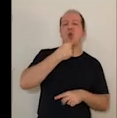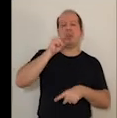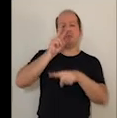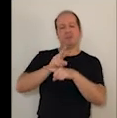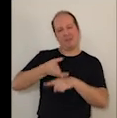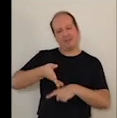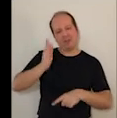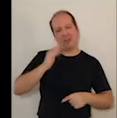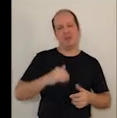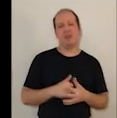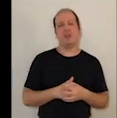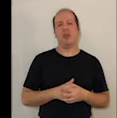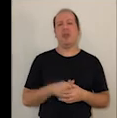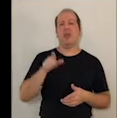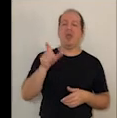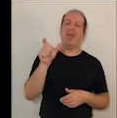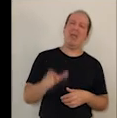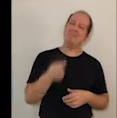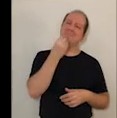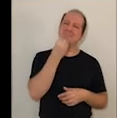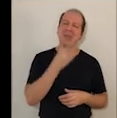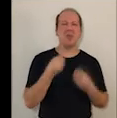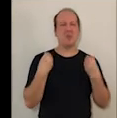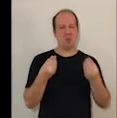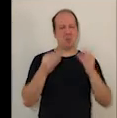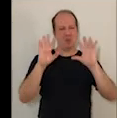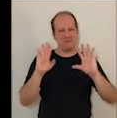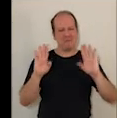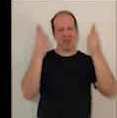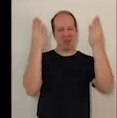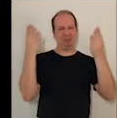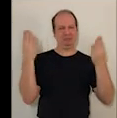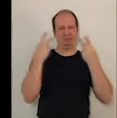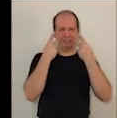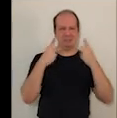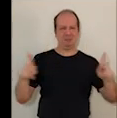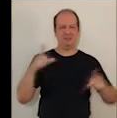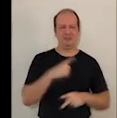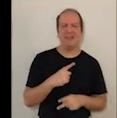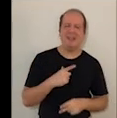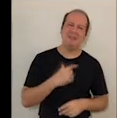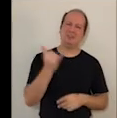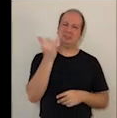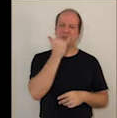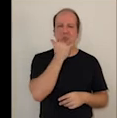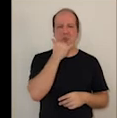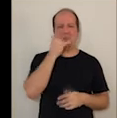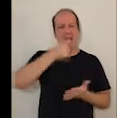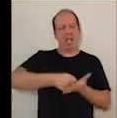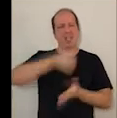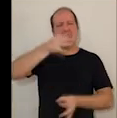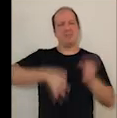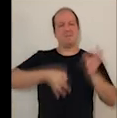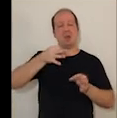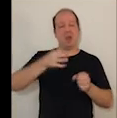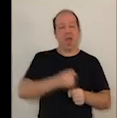Ofendeu pessoas de bem? Pronunciou falso testemunho? Taxou de corruptível o Tribunal de Veneza? Pelo